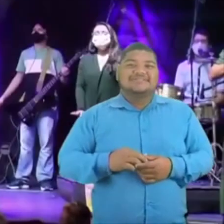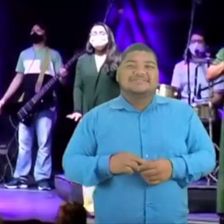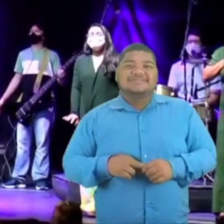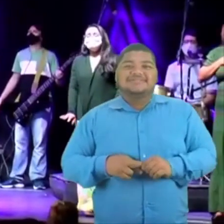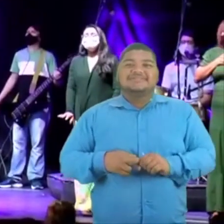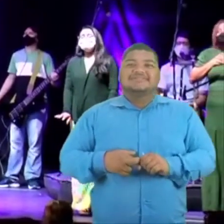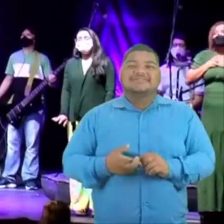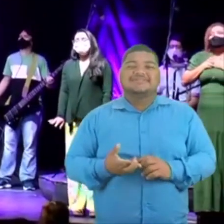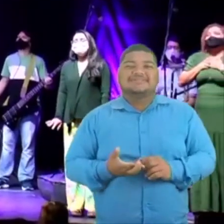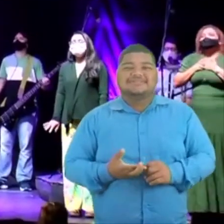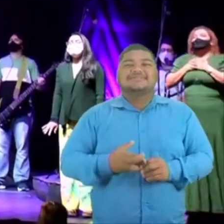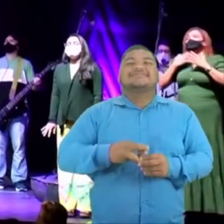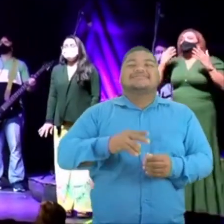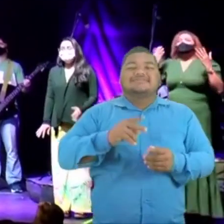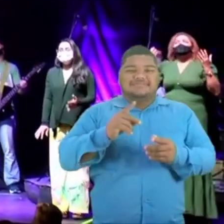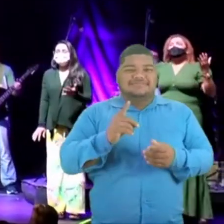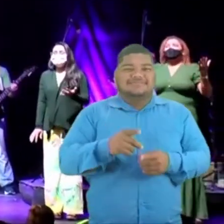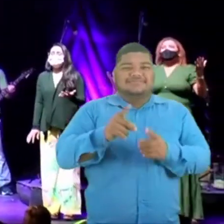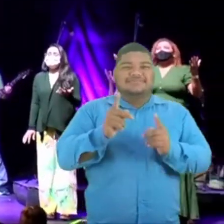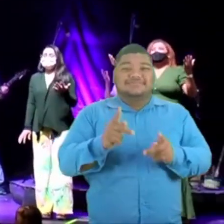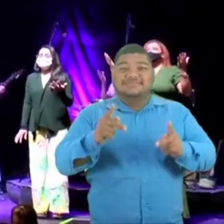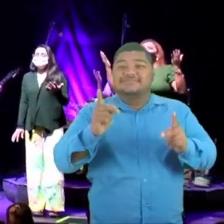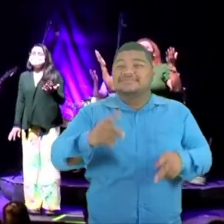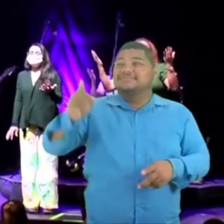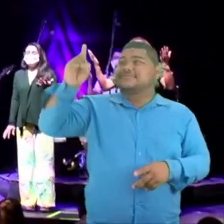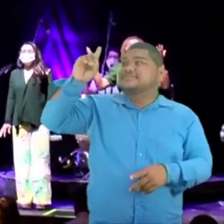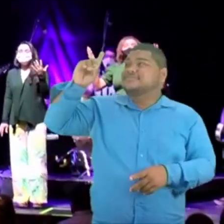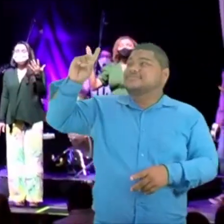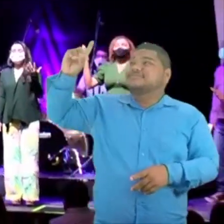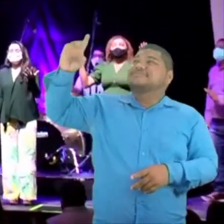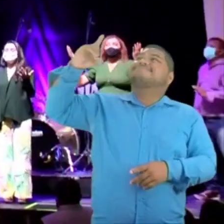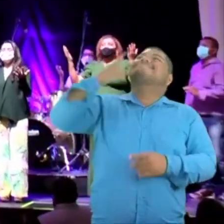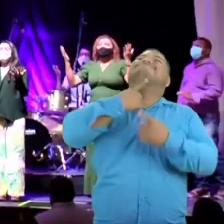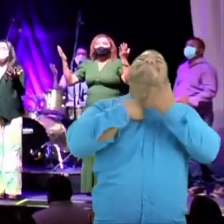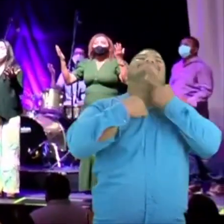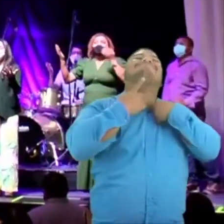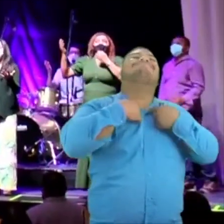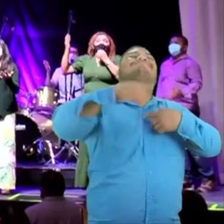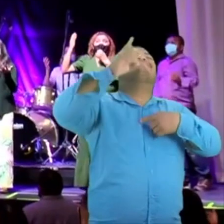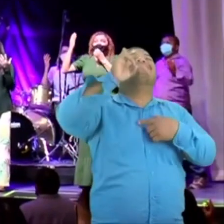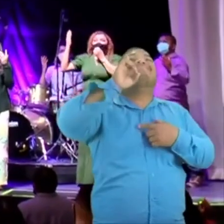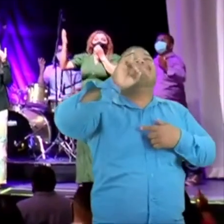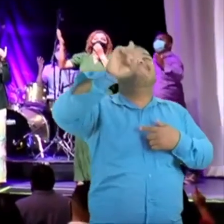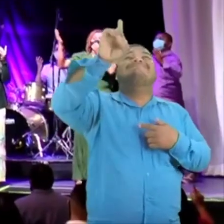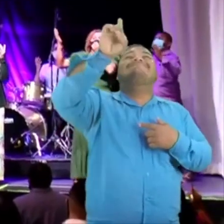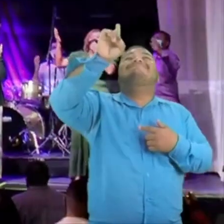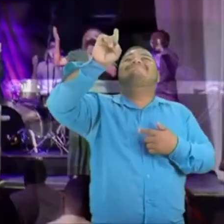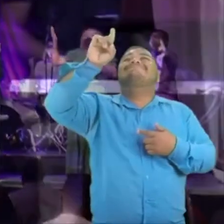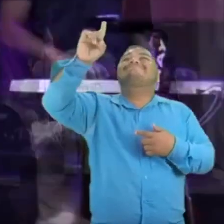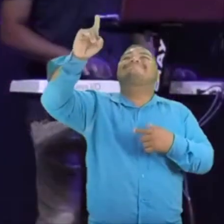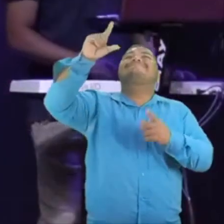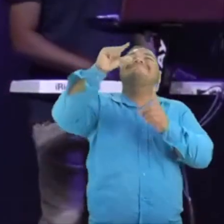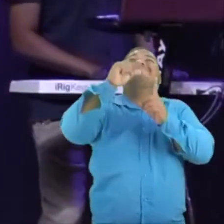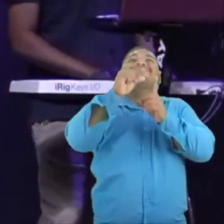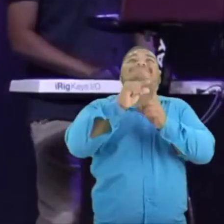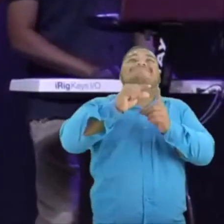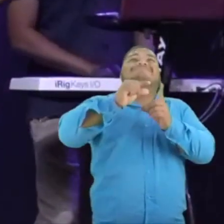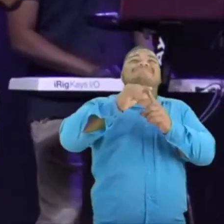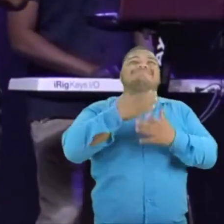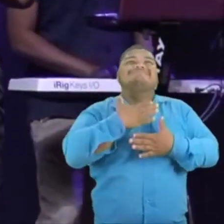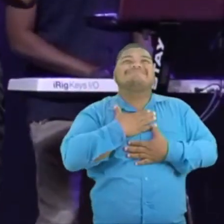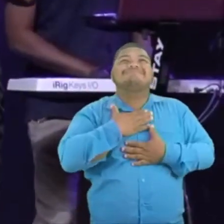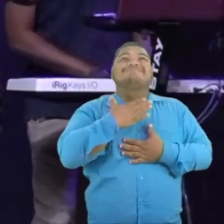sempre me guardarás para cumprir a Tua vontade. Em Tua